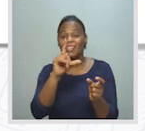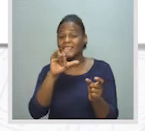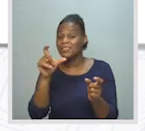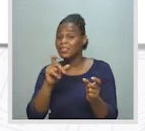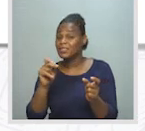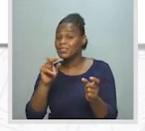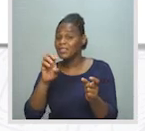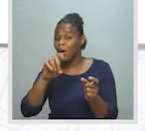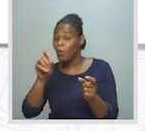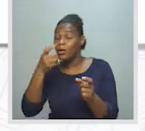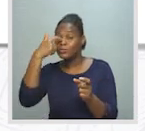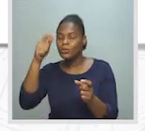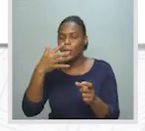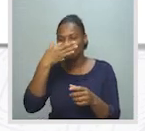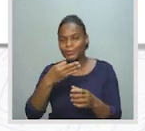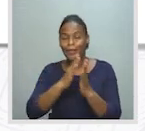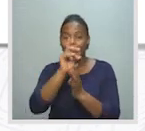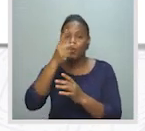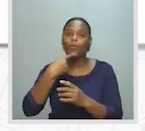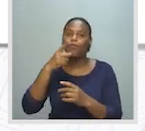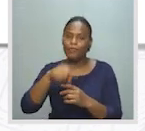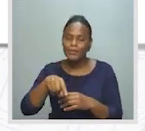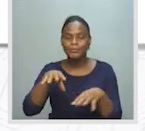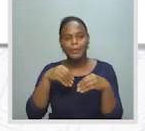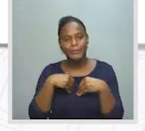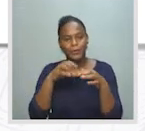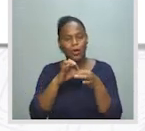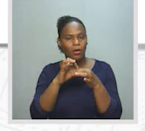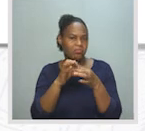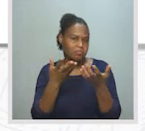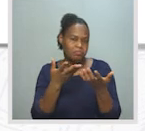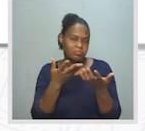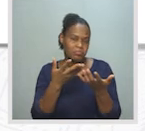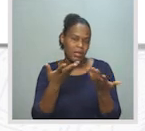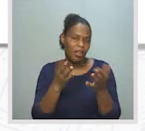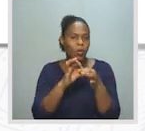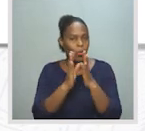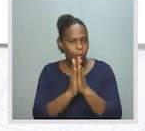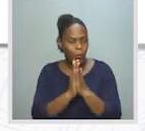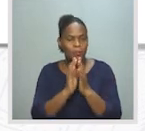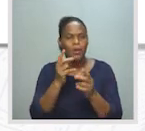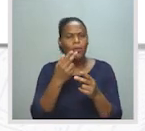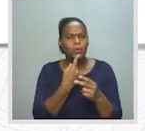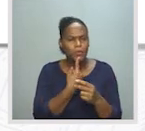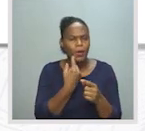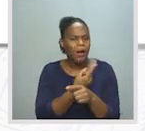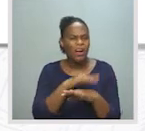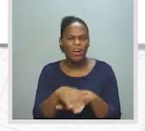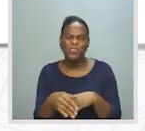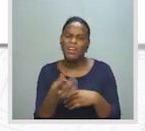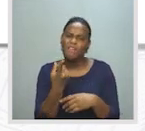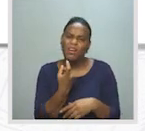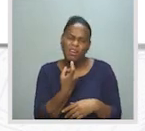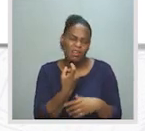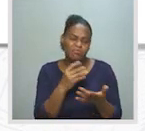regresso ao sagrado em forma de proliferação de seitas. Muitos fatores, como a falência da